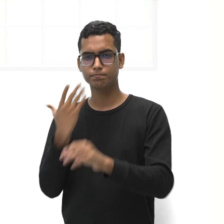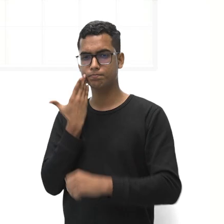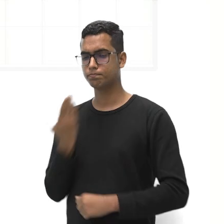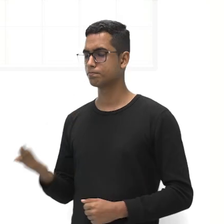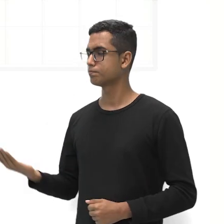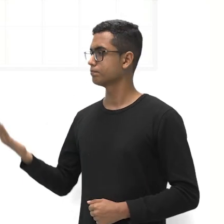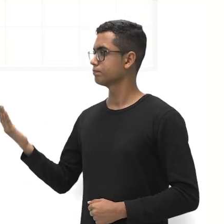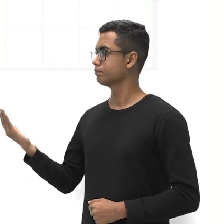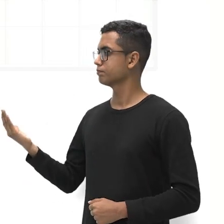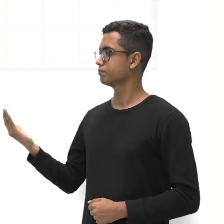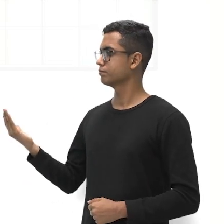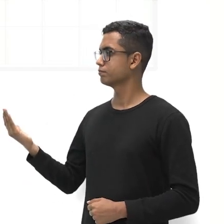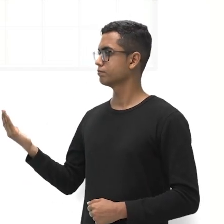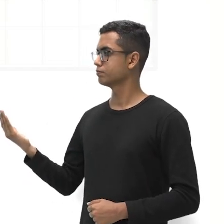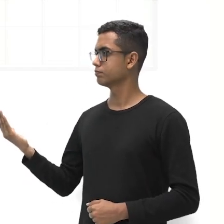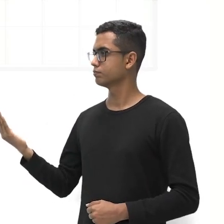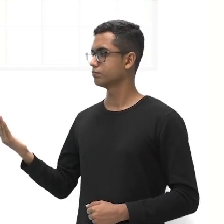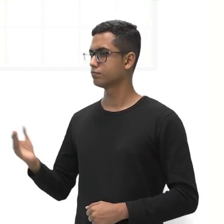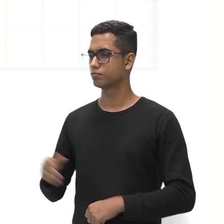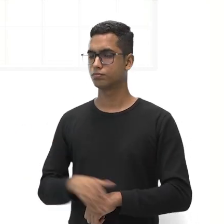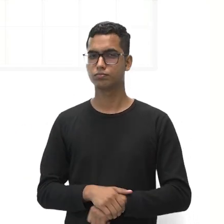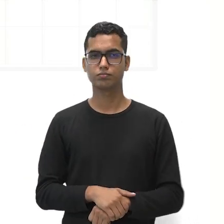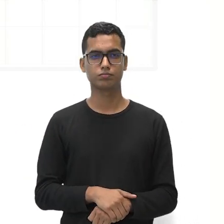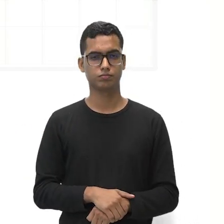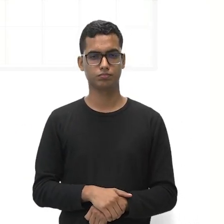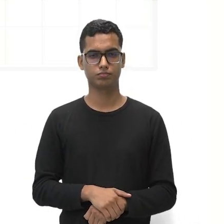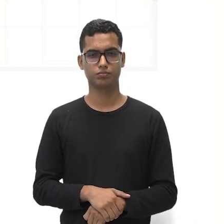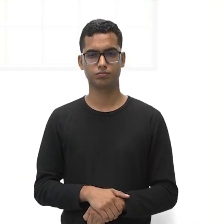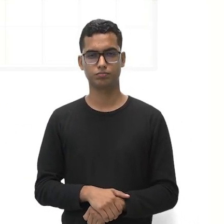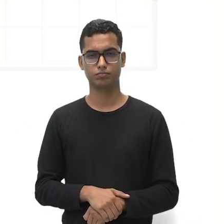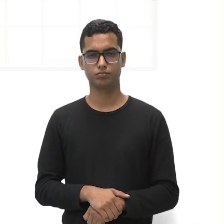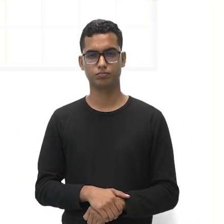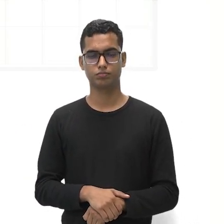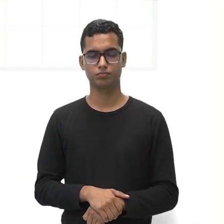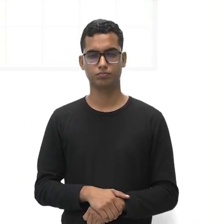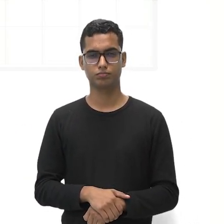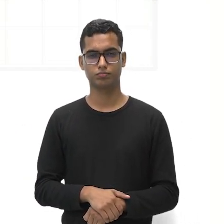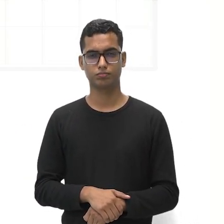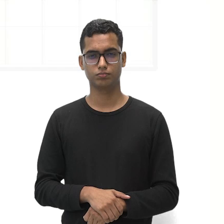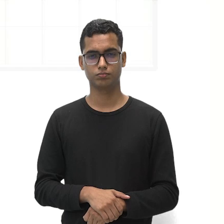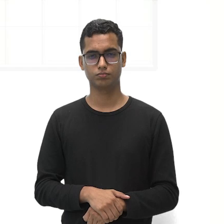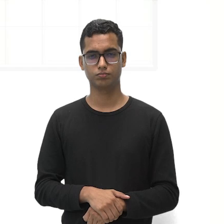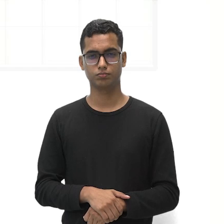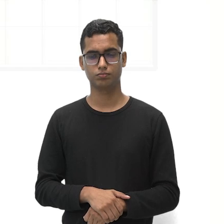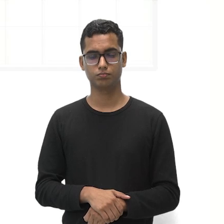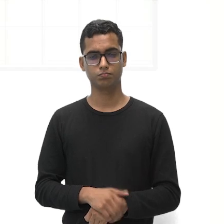vezes 2, né? Ou quer dizer, 1 mais 2, 3. 3 mais 5, 8. Olha aí, ó.